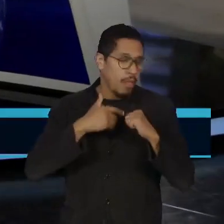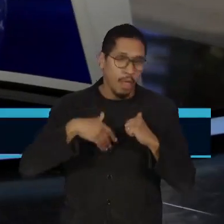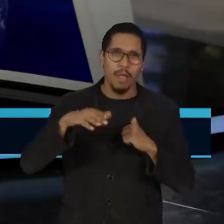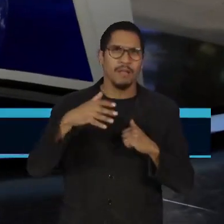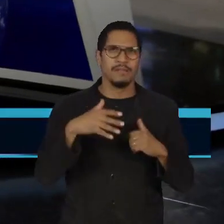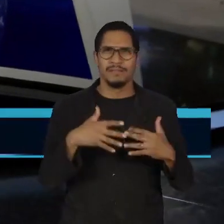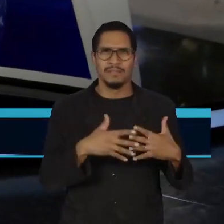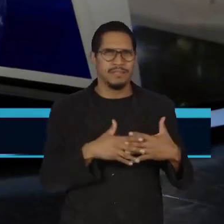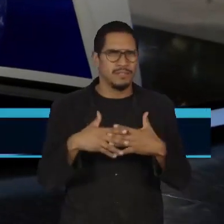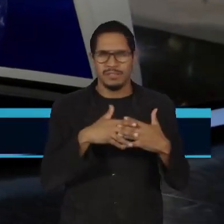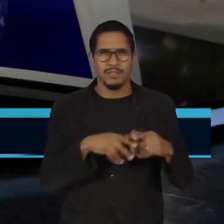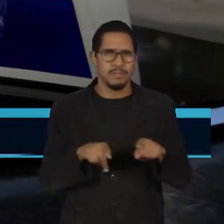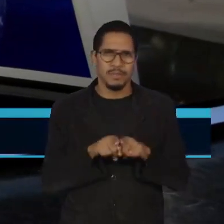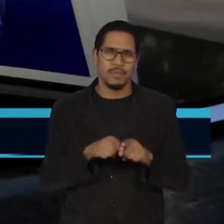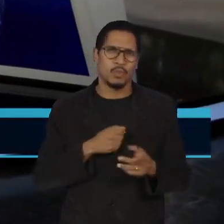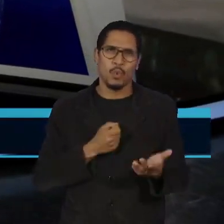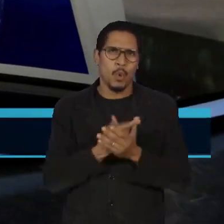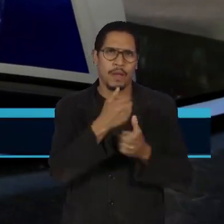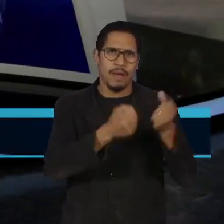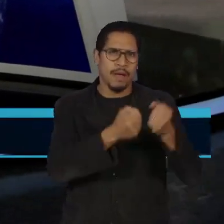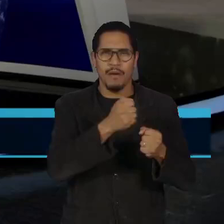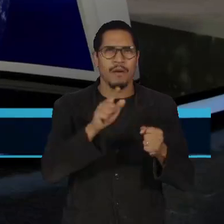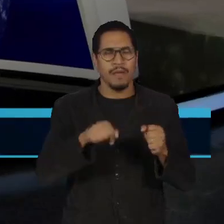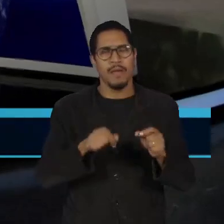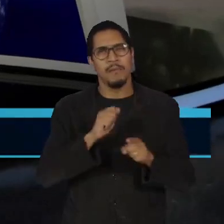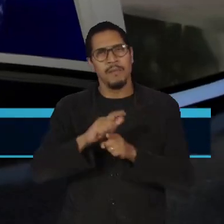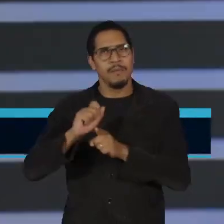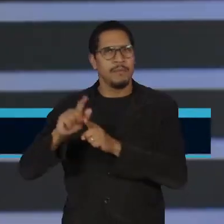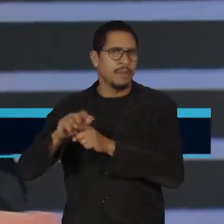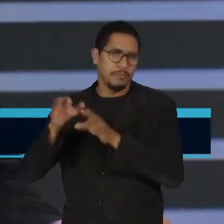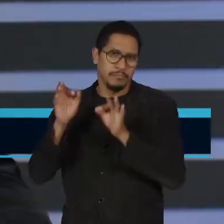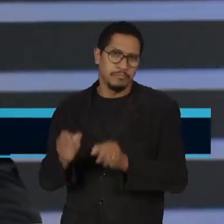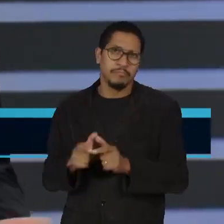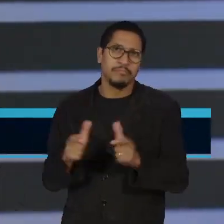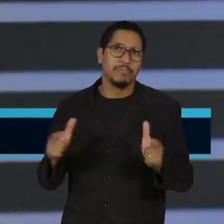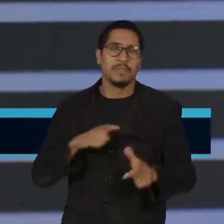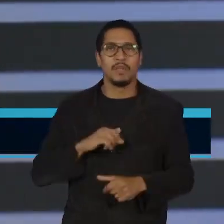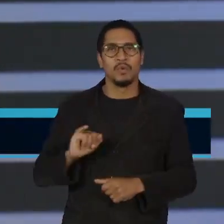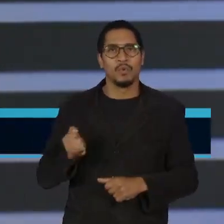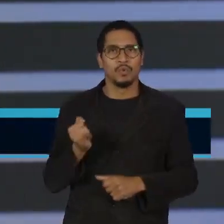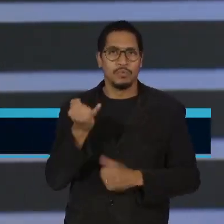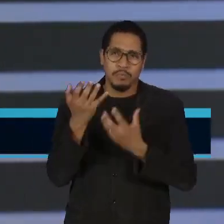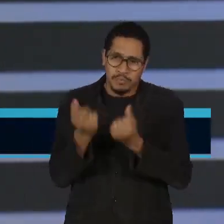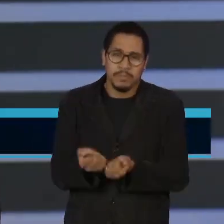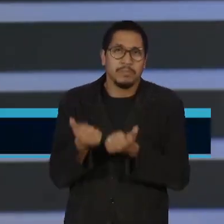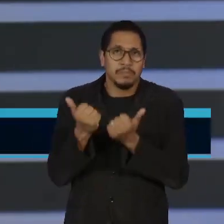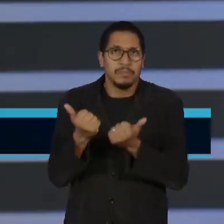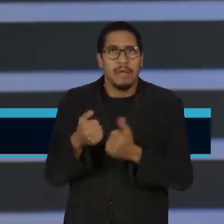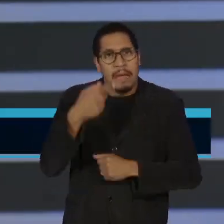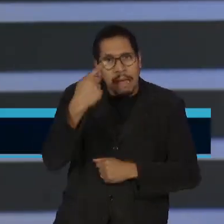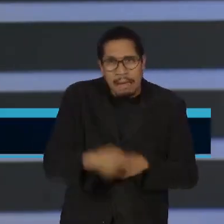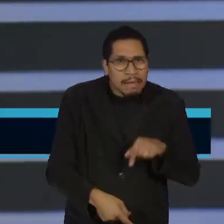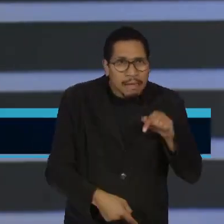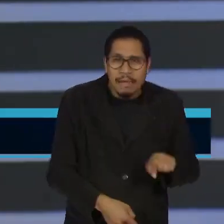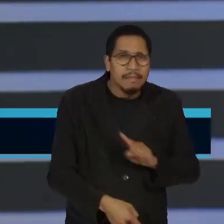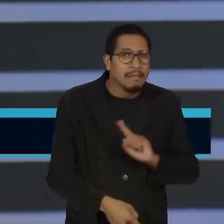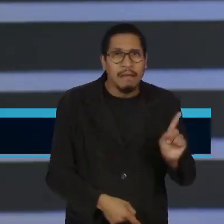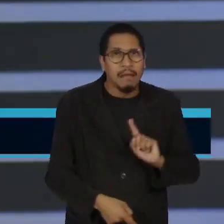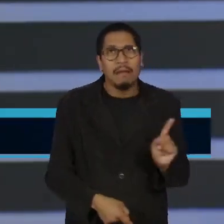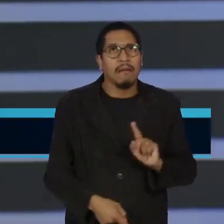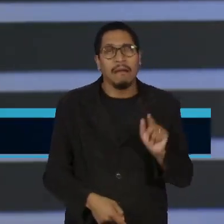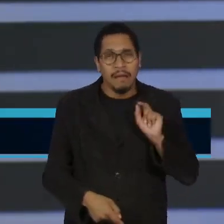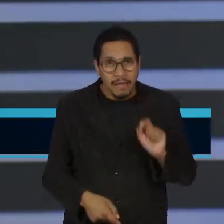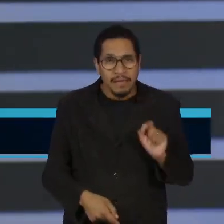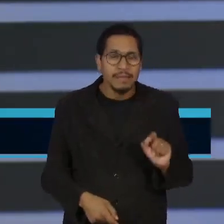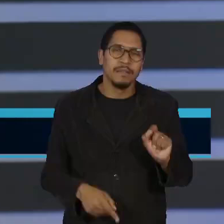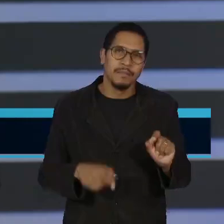Unidos, ninguém compra carro, é leasing, na maior parte das vezes. Então, por quê? Porque você tem um juros aceitável. Aqui não. Aqui, no final